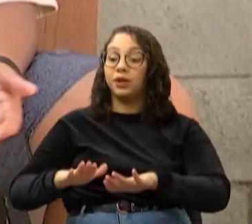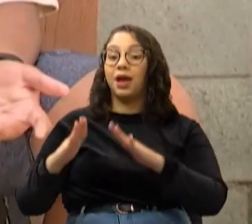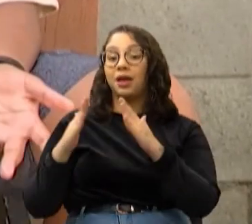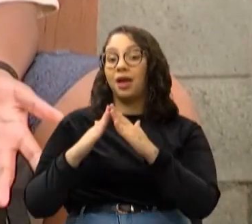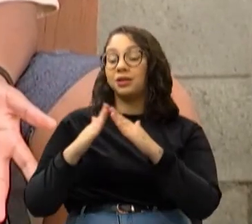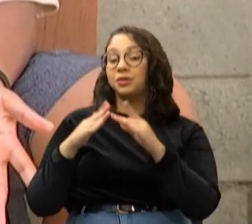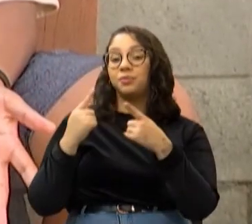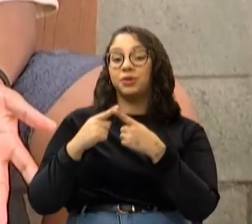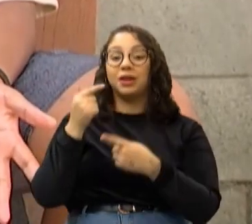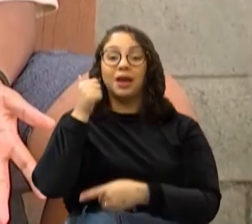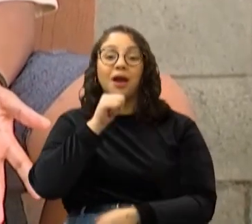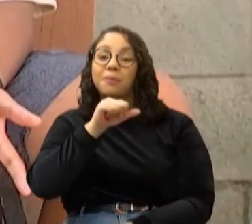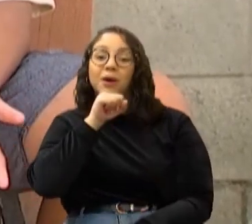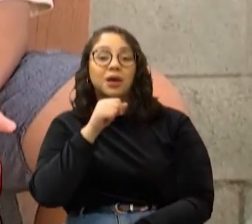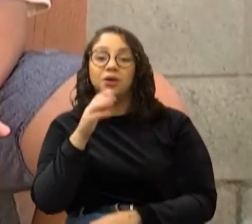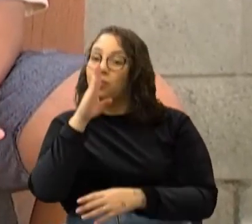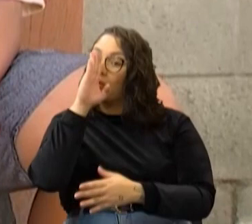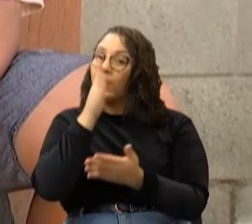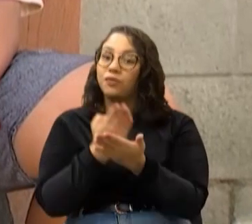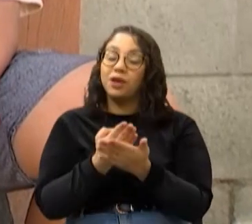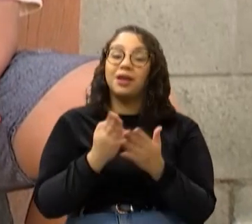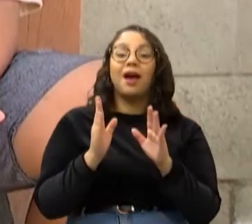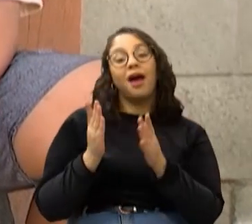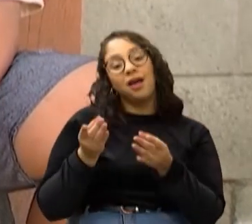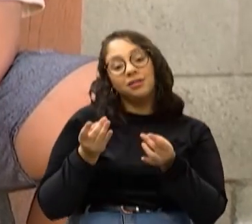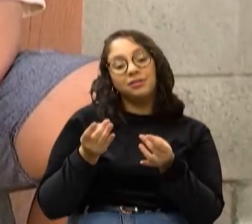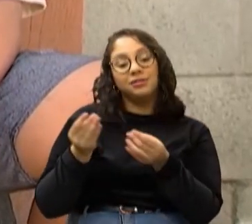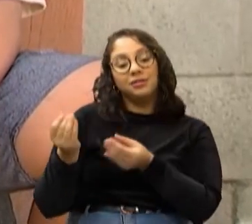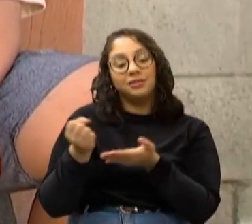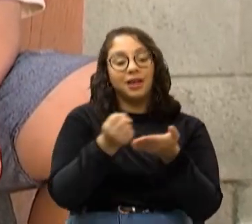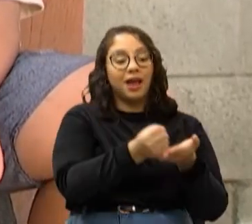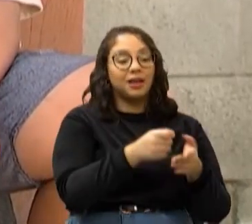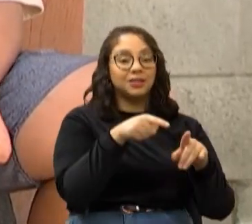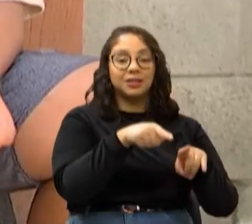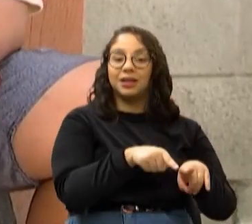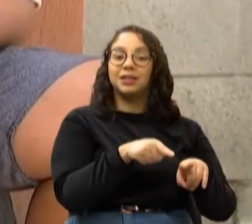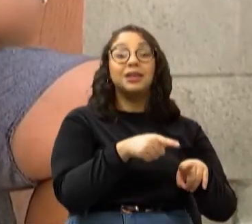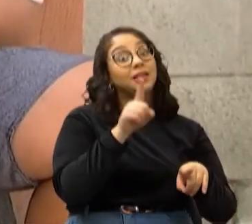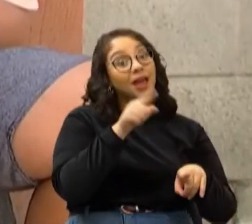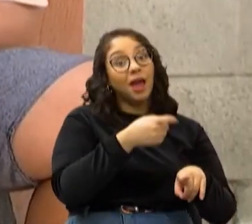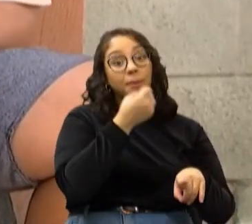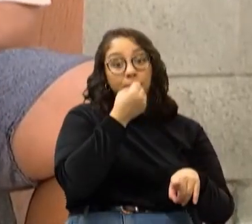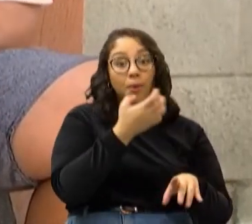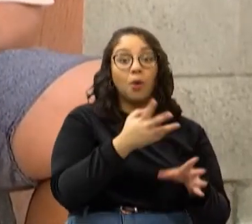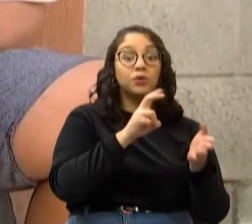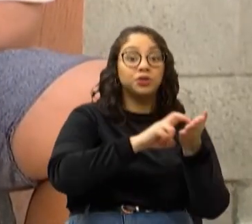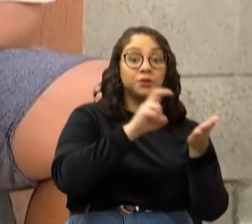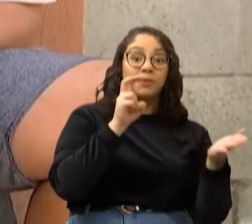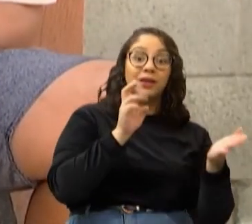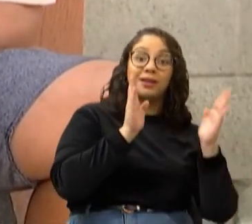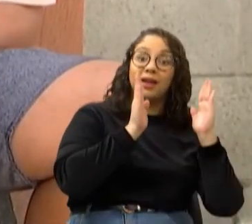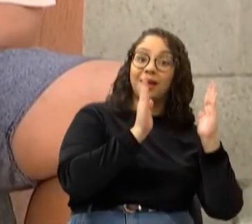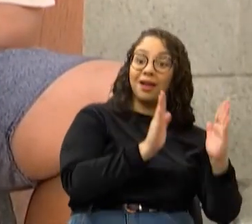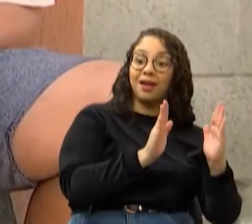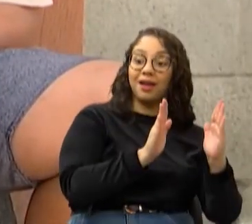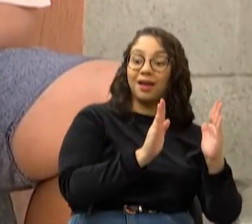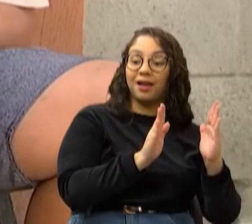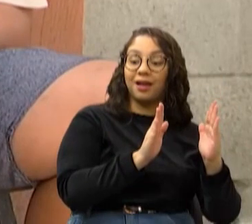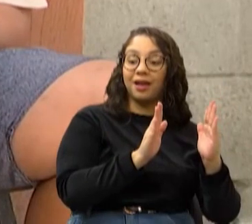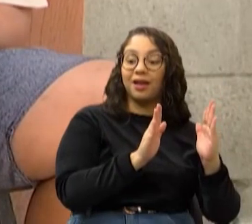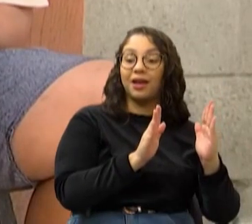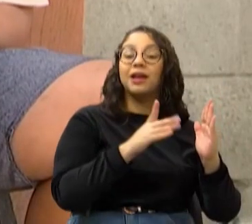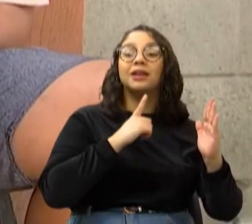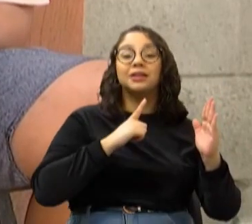porque tem vezes que a mãe não confia muito. Então, geralmente, eles deixam aqui, que é bom, porque elas ficam aqui na parte da manhã. E além de